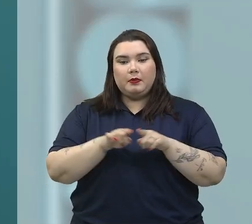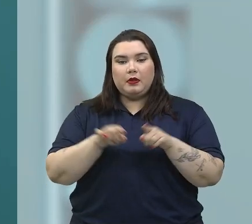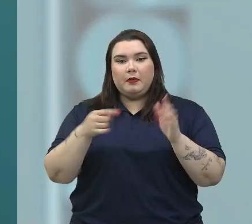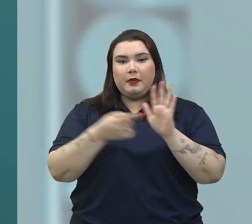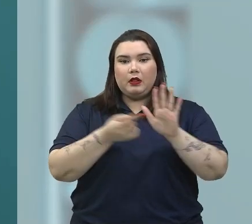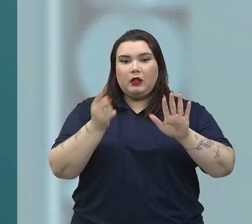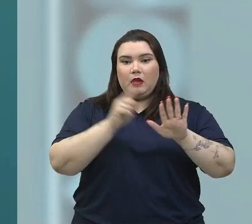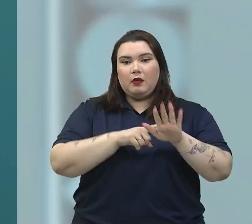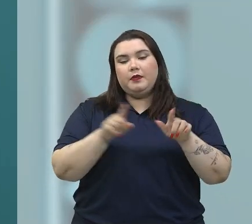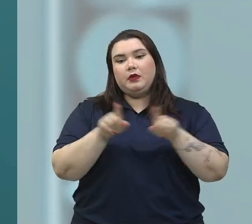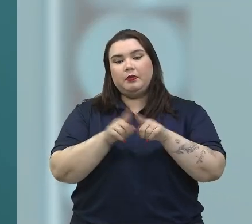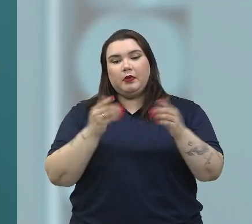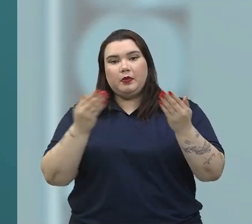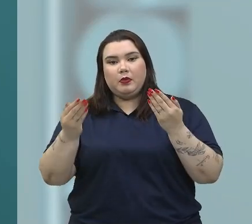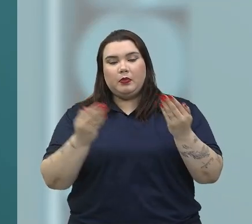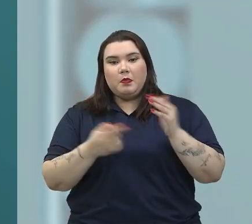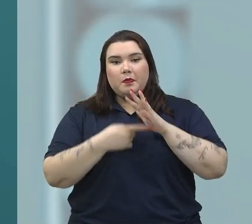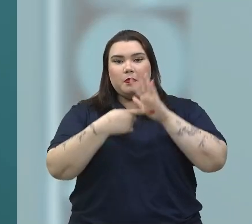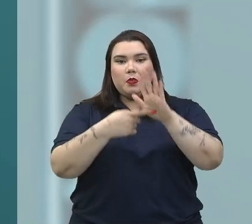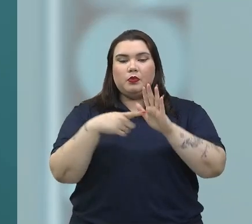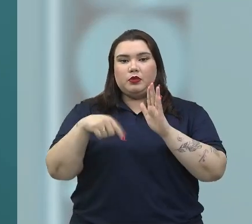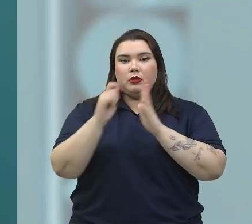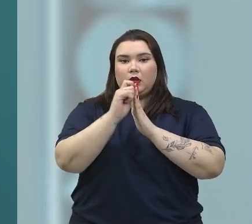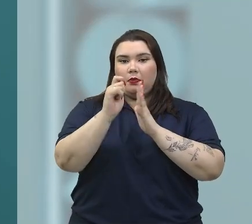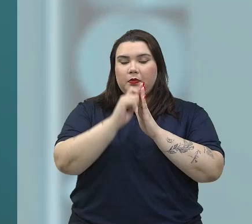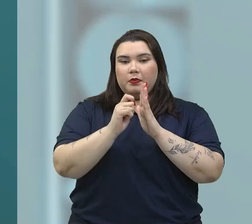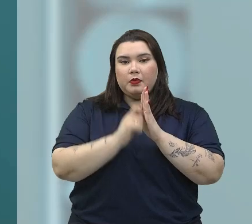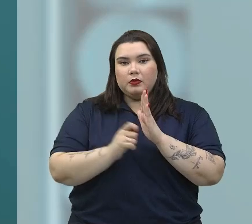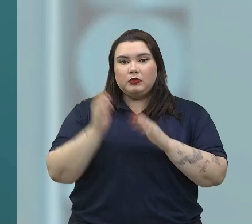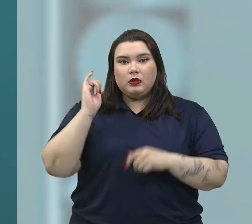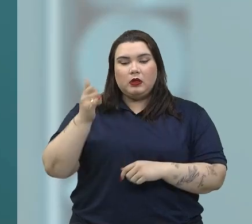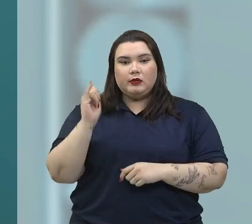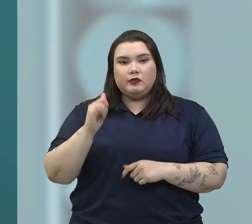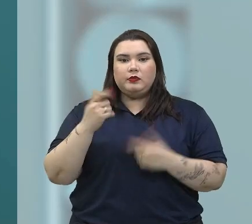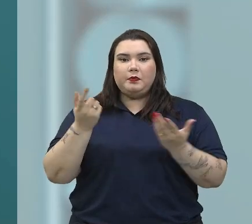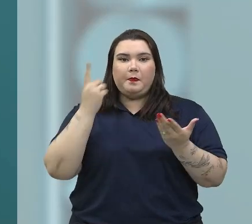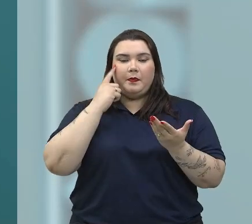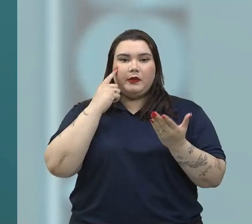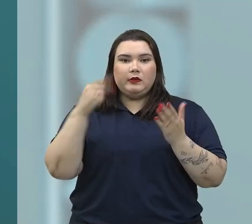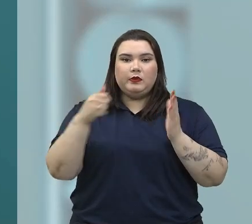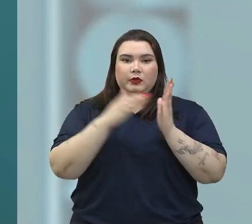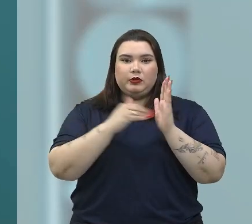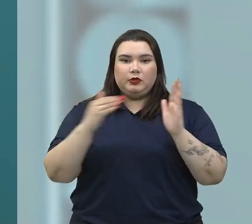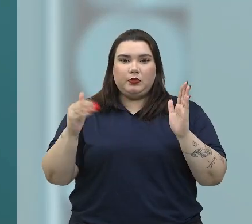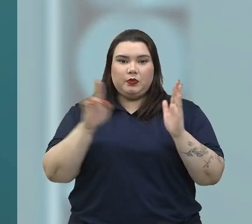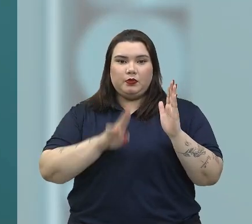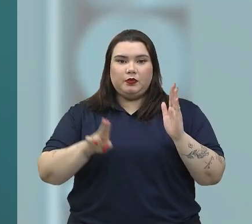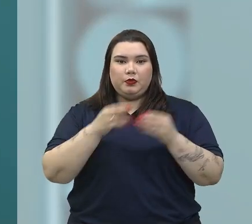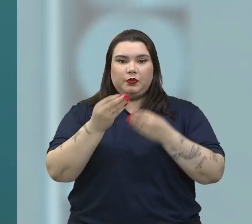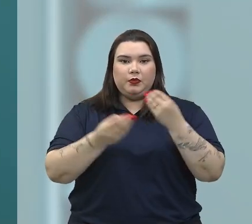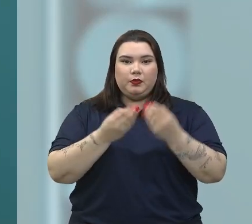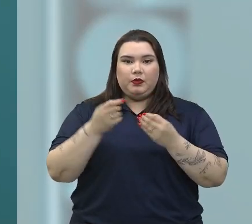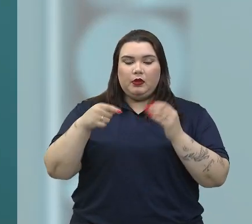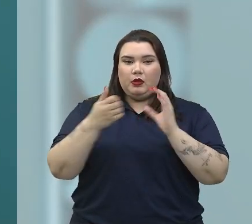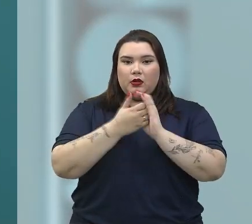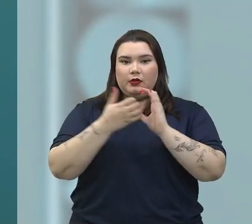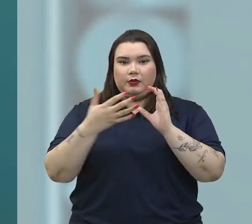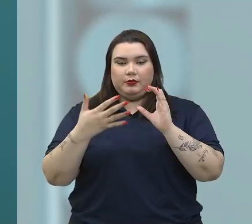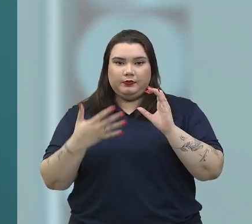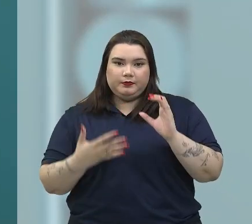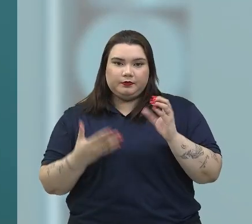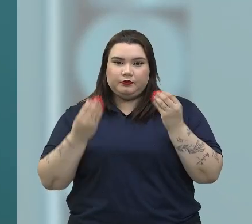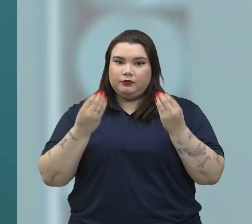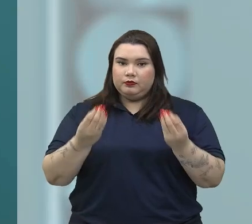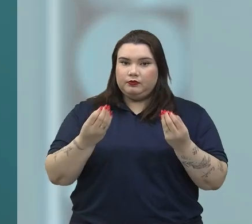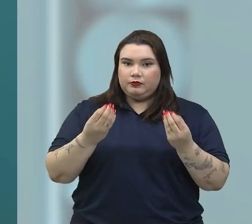comparação vai aparecer na prosa, na narrativa. Então, a gente vai pensar nesse uso estético como um elemento aí